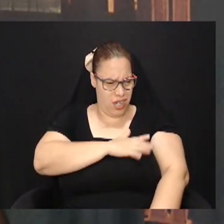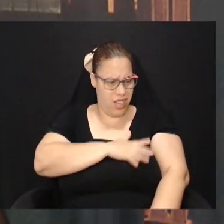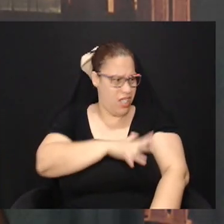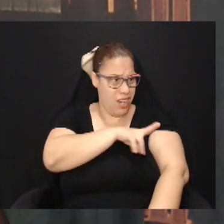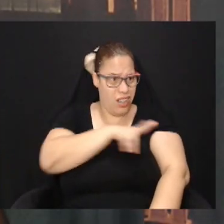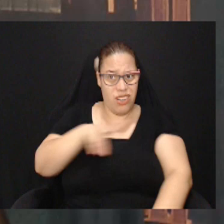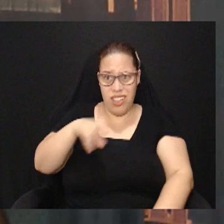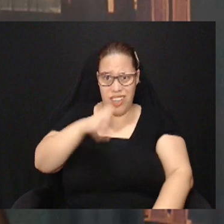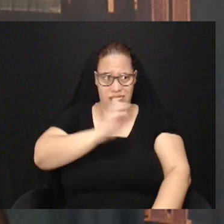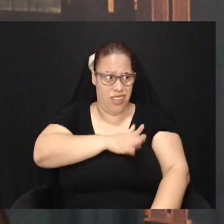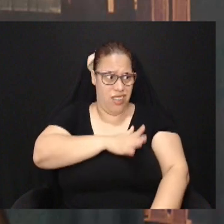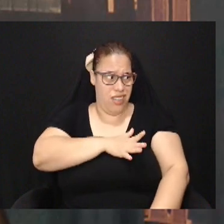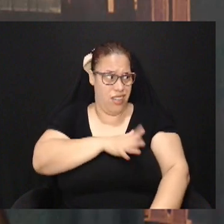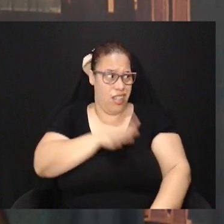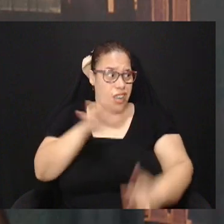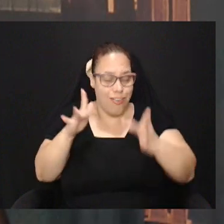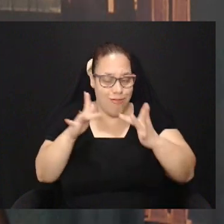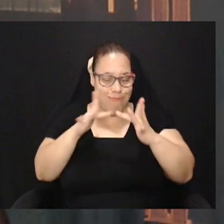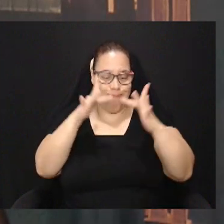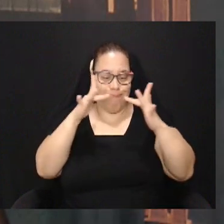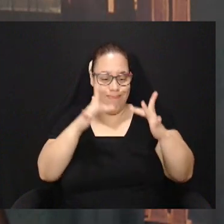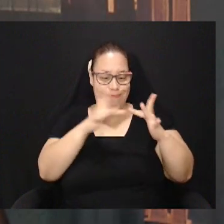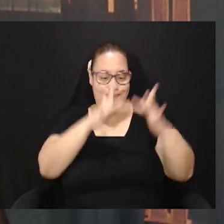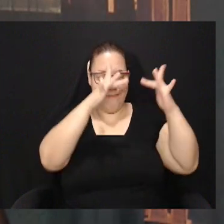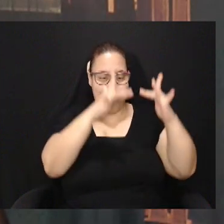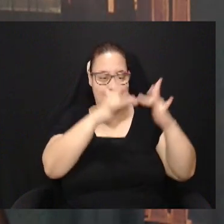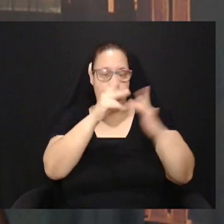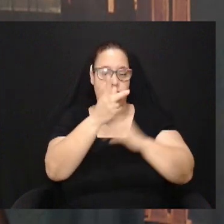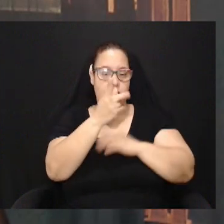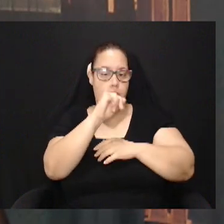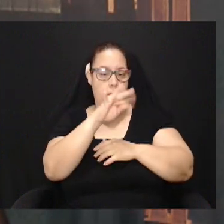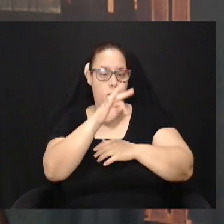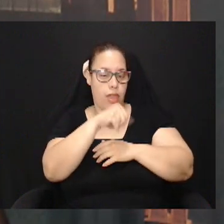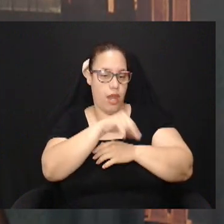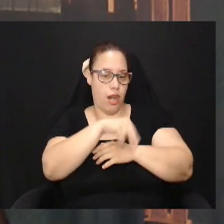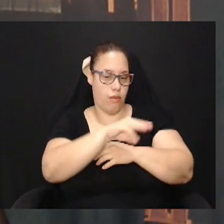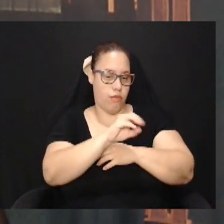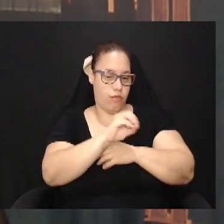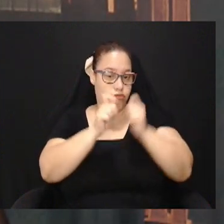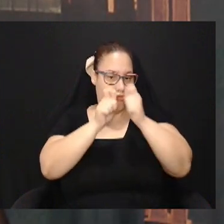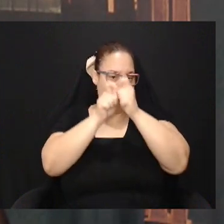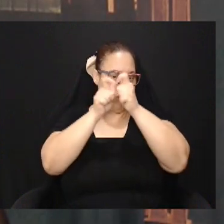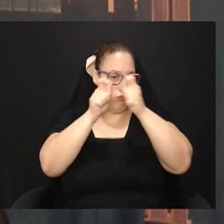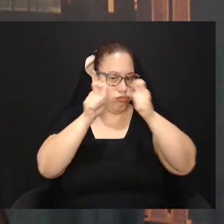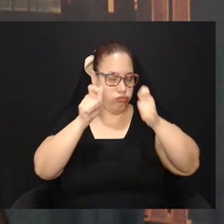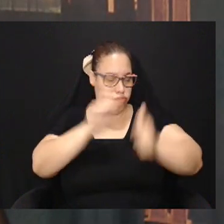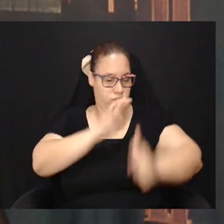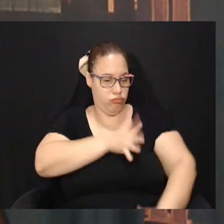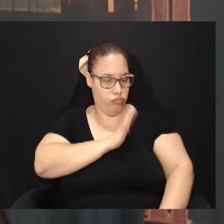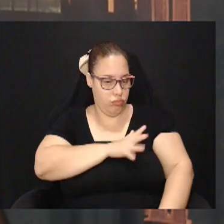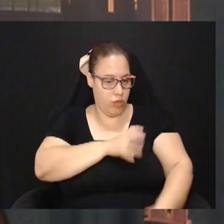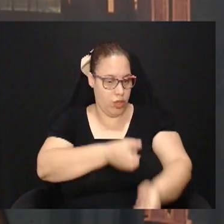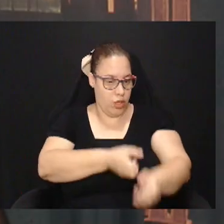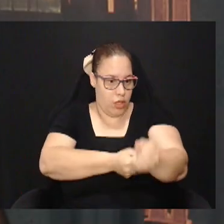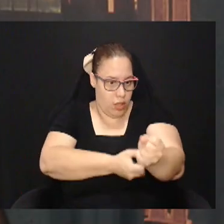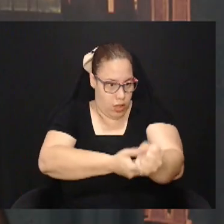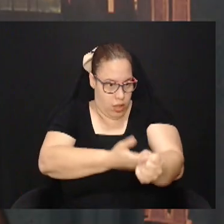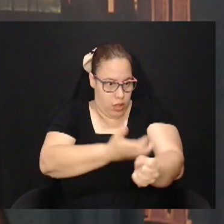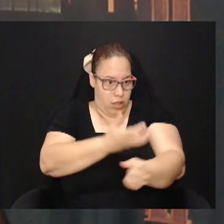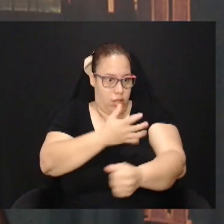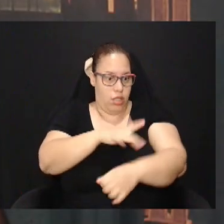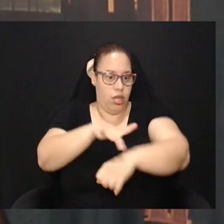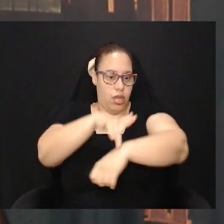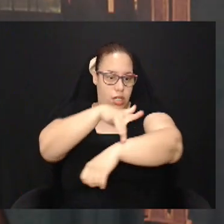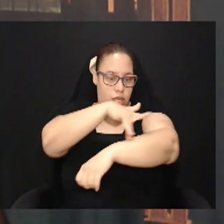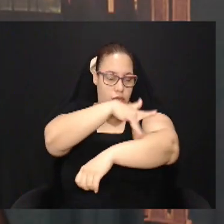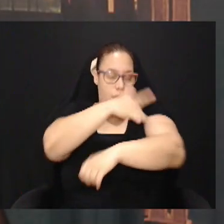essas conexões ao hipotálamo que fazem esse aumento da frequência cardíaca, aumento da pressão, o arrepio, a pupila que